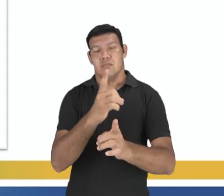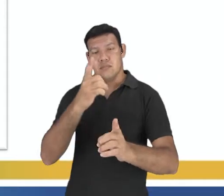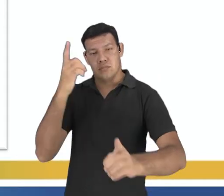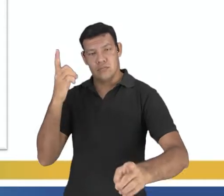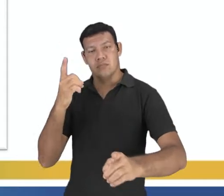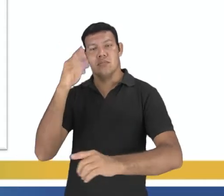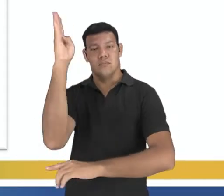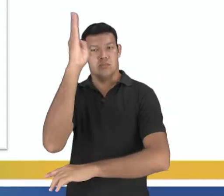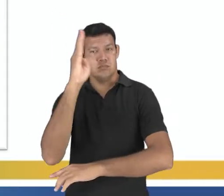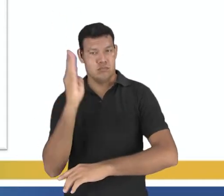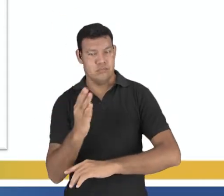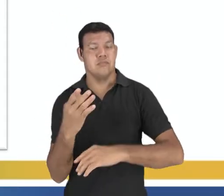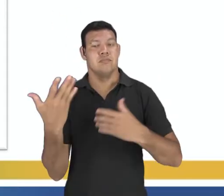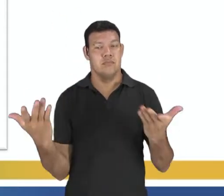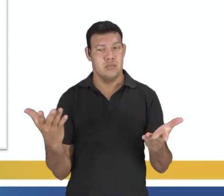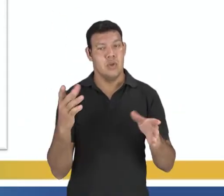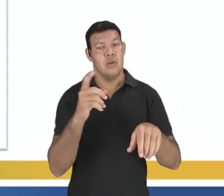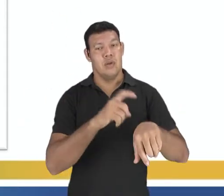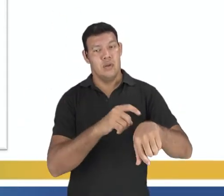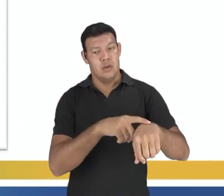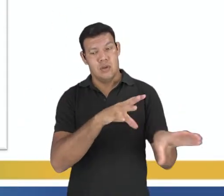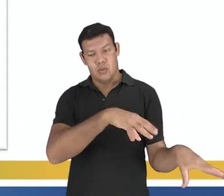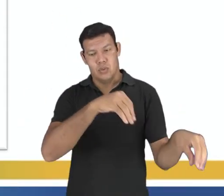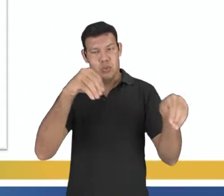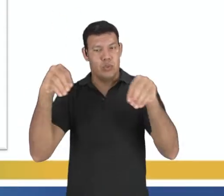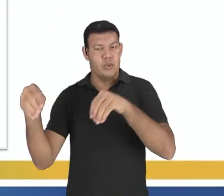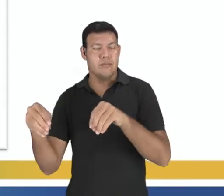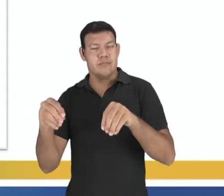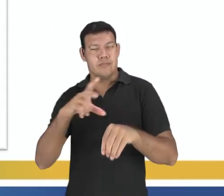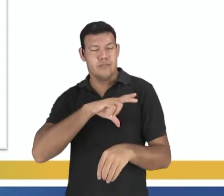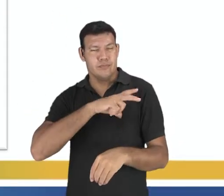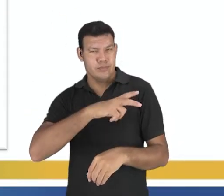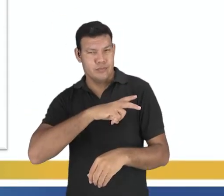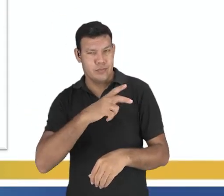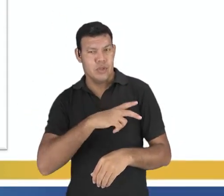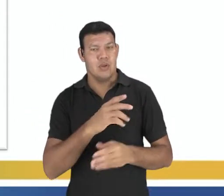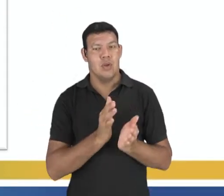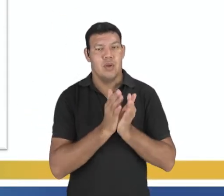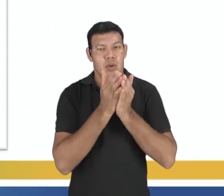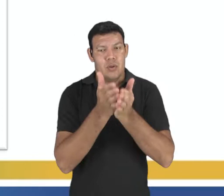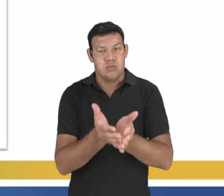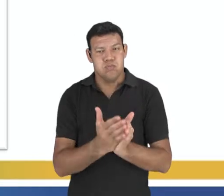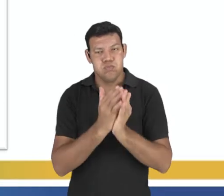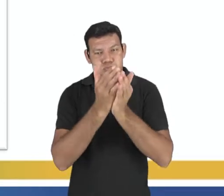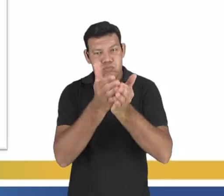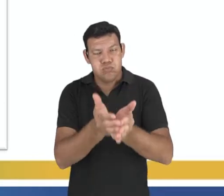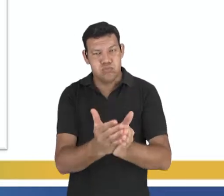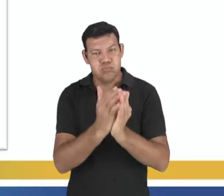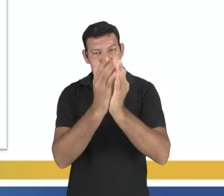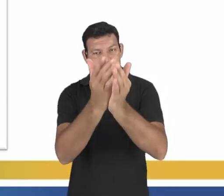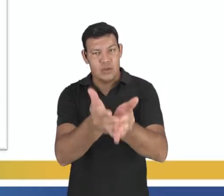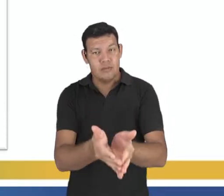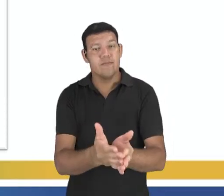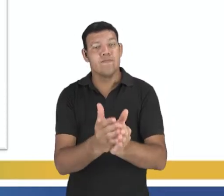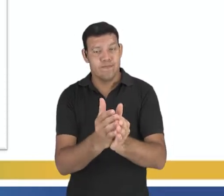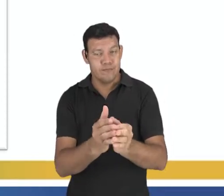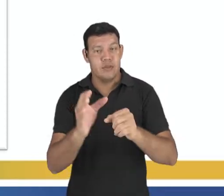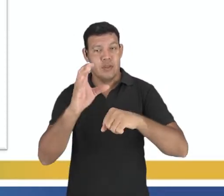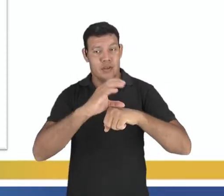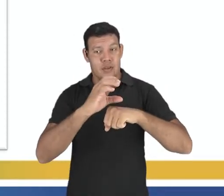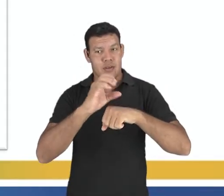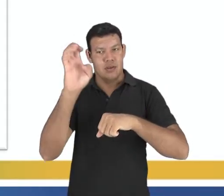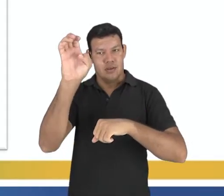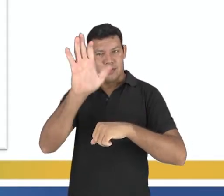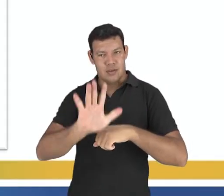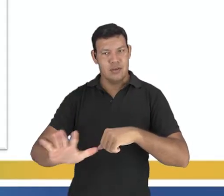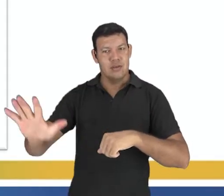do Brasil, ele se deu através desse processo de migração. Os portugueses que migraram do continente europeu, lá